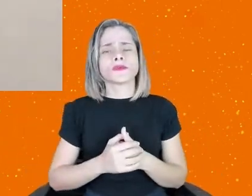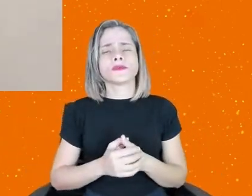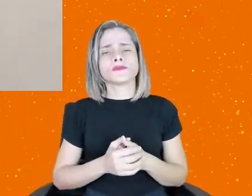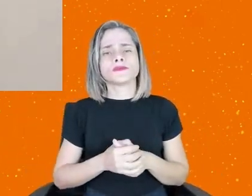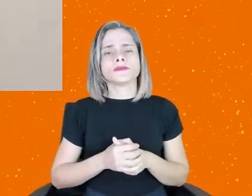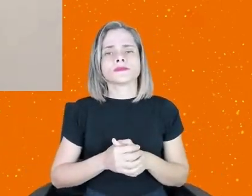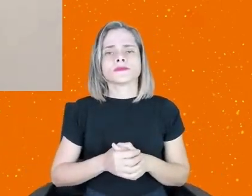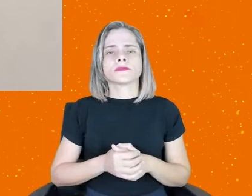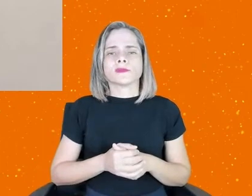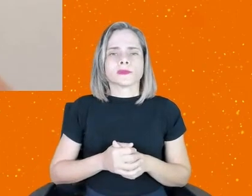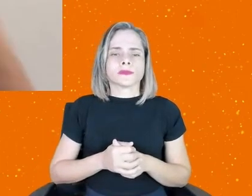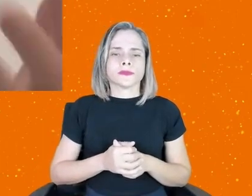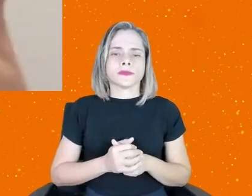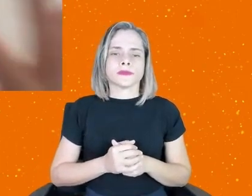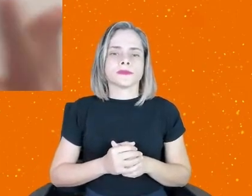esses